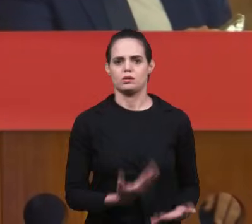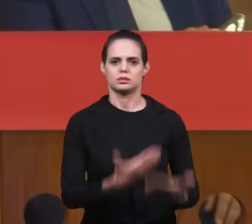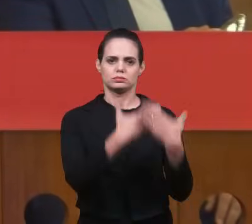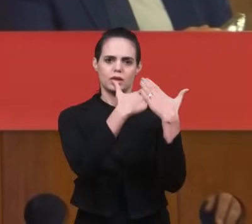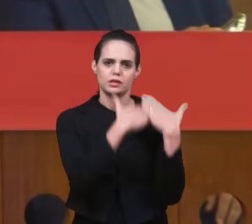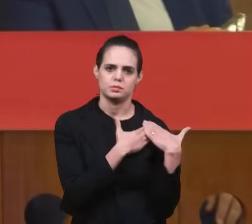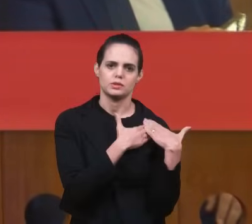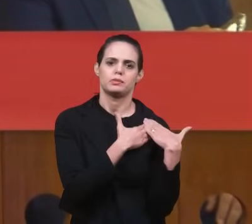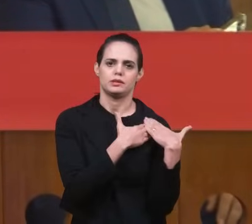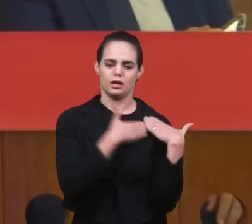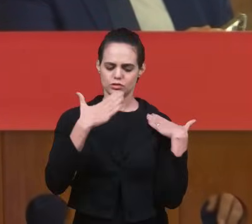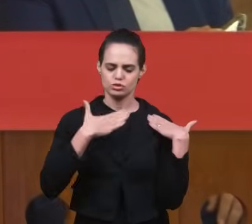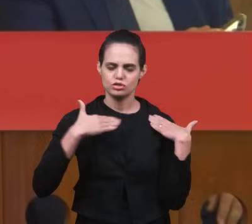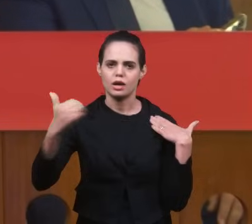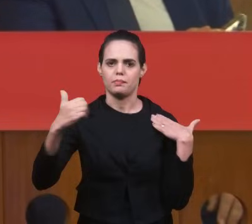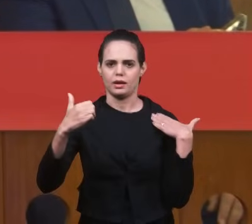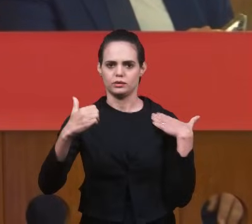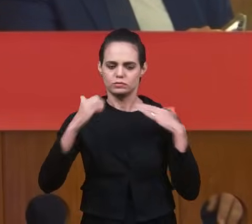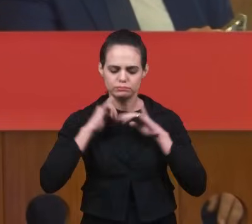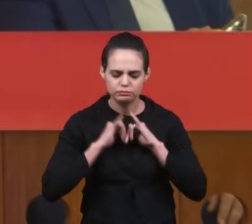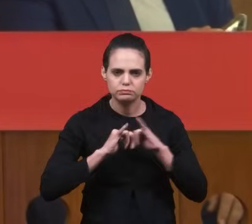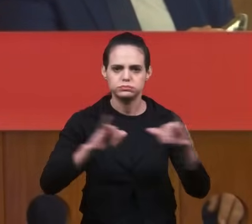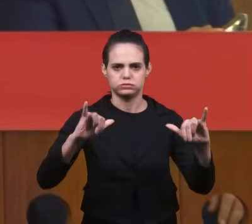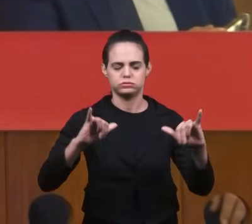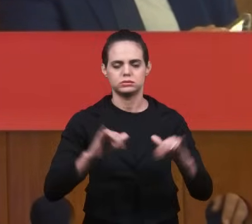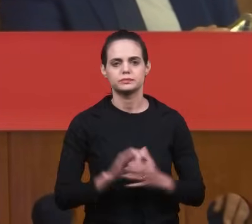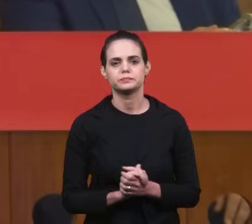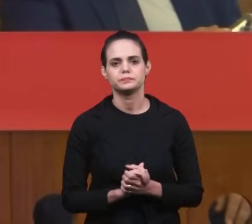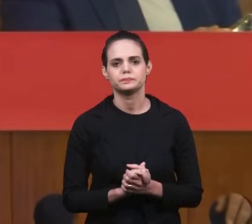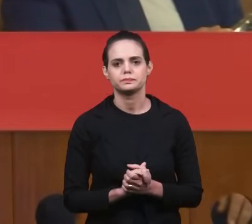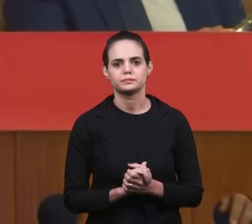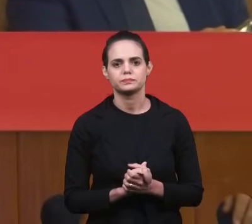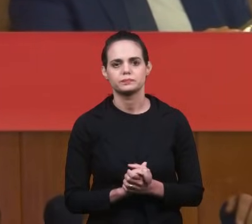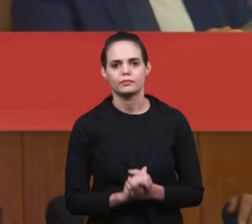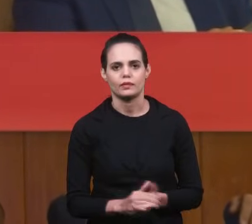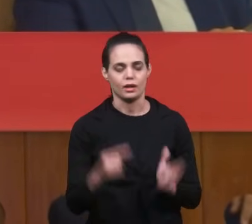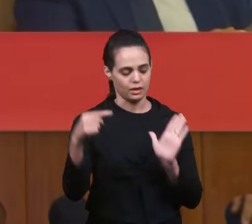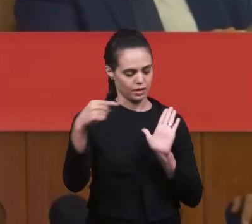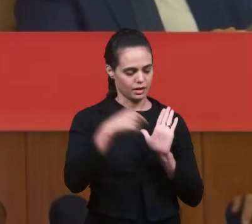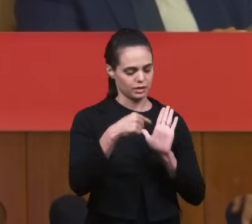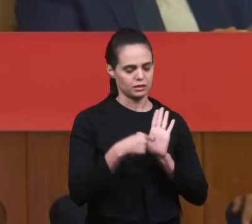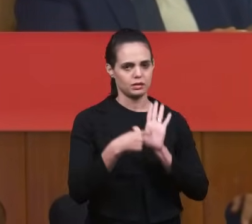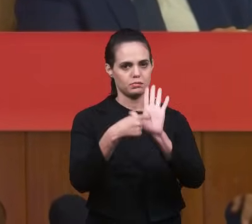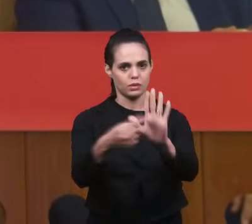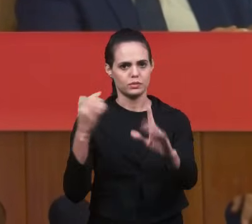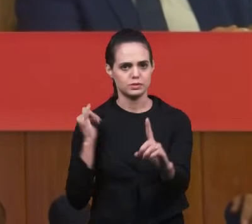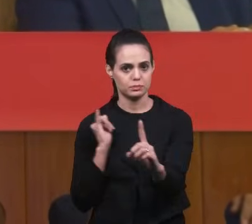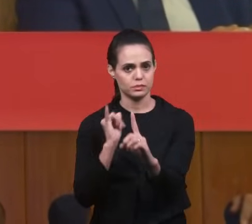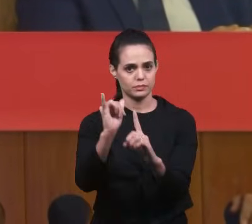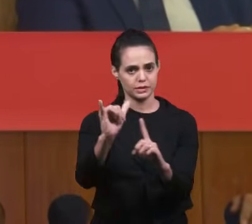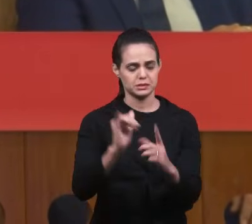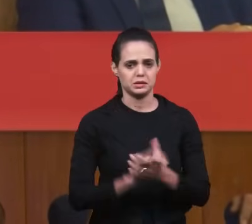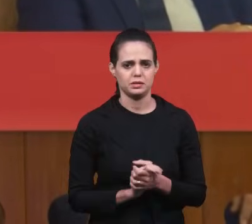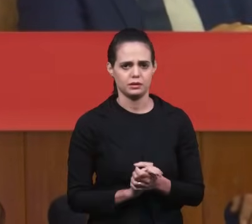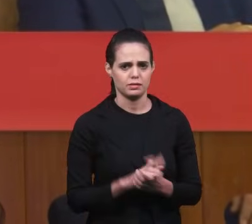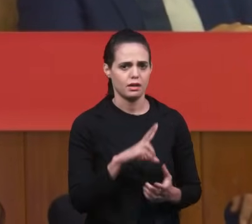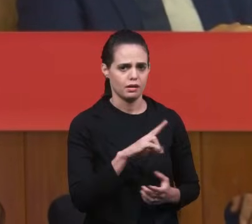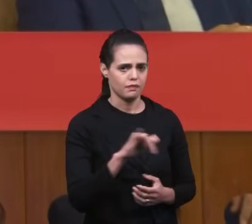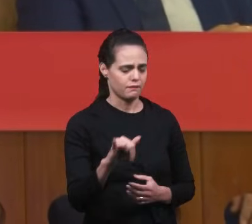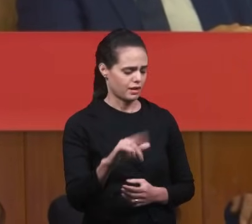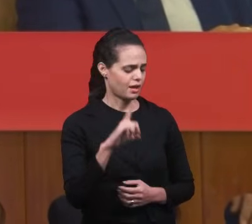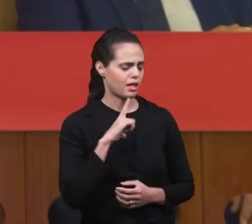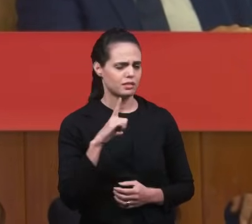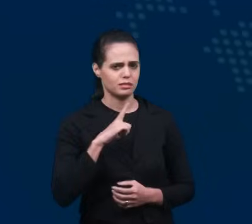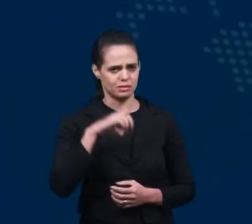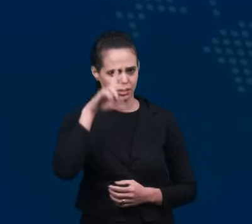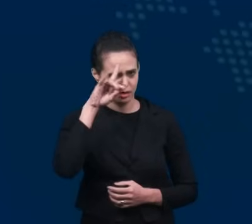aqui. Aí, continua a profecia. Porque dias virão sobre ti. Lucas